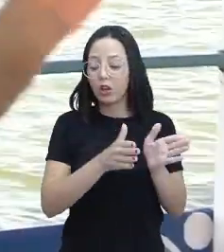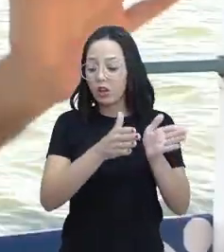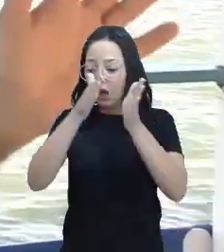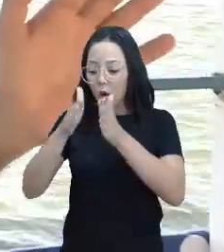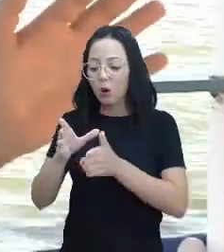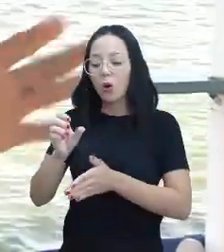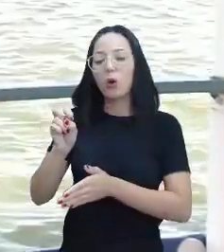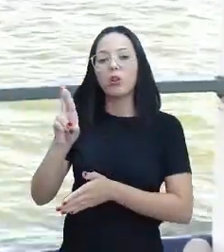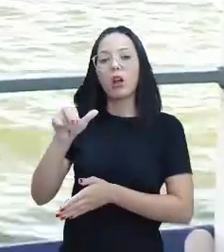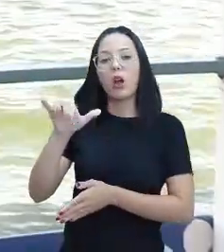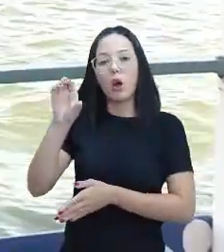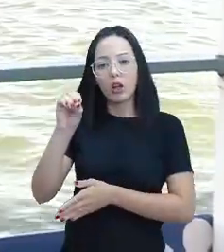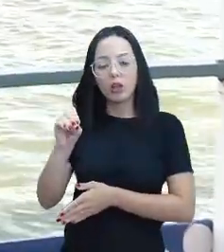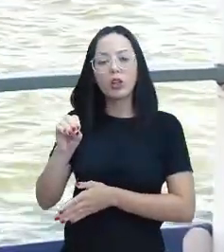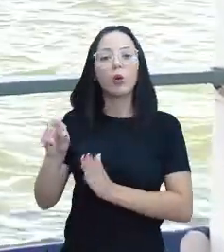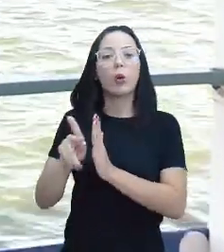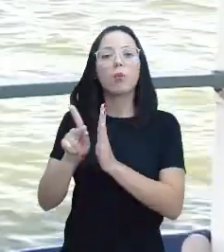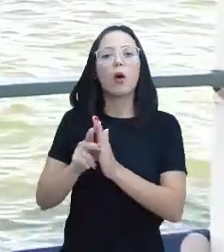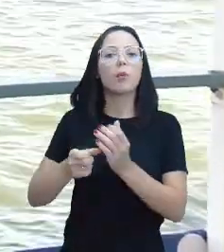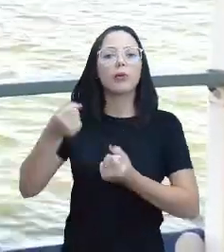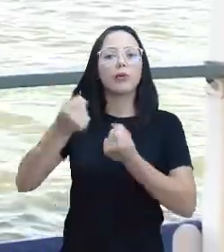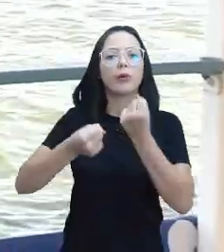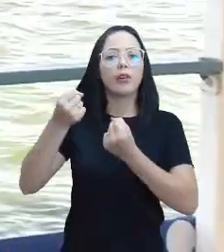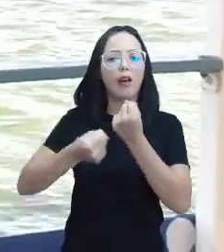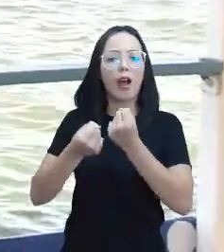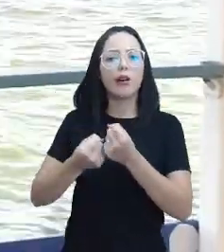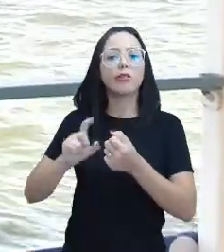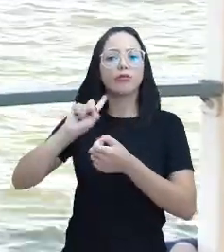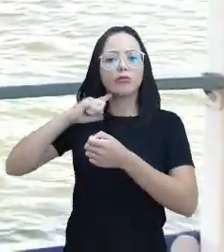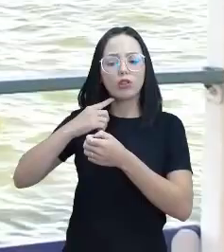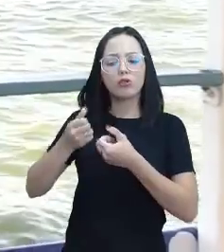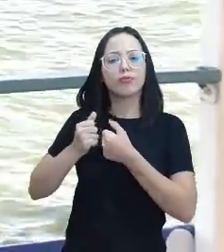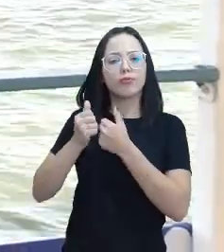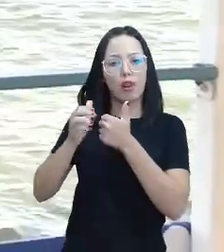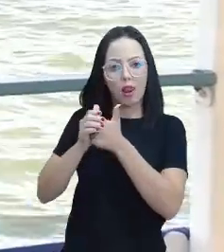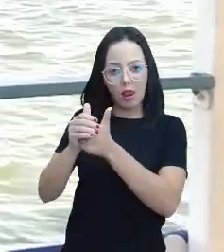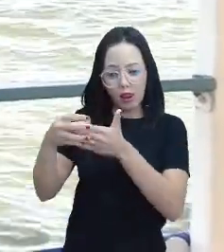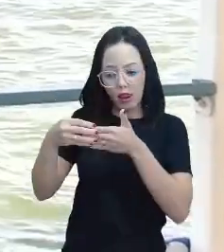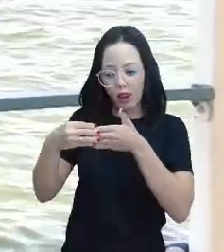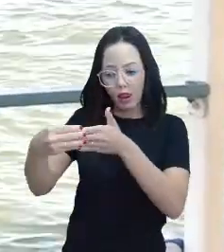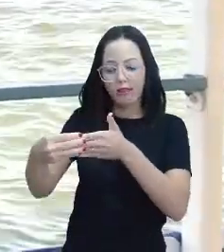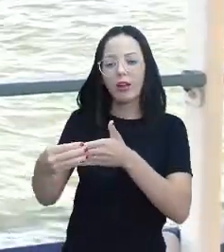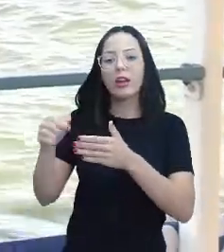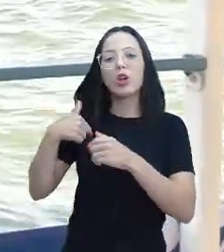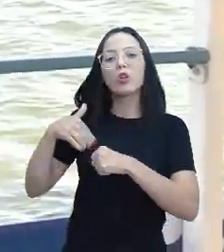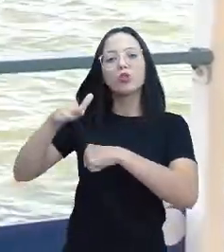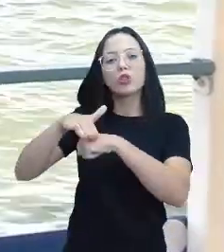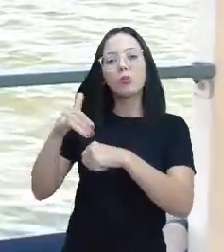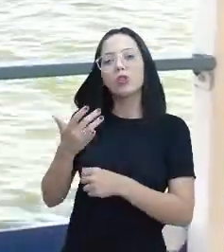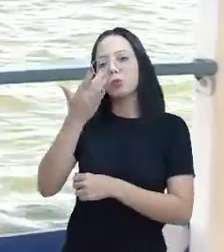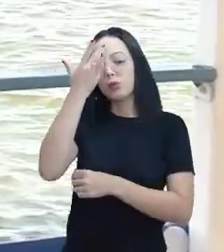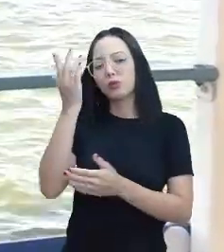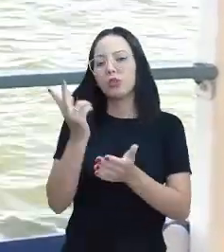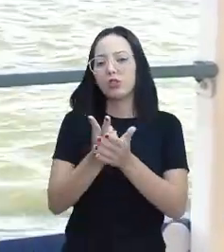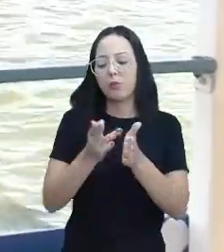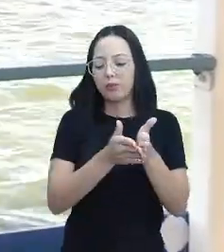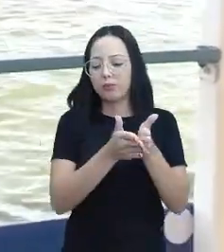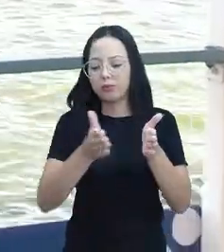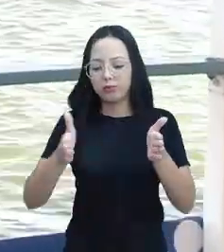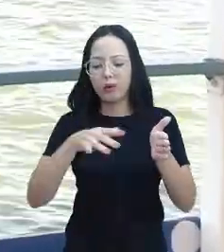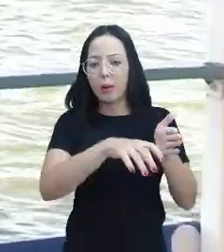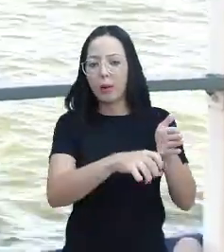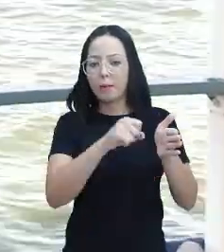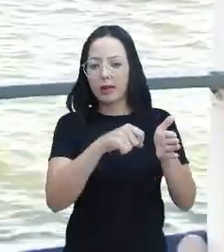orgânica o carro do lixo leva. Então esse resíduo sólido eu coloco num saco e chamo um rapaz que passa periodicamente, pega esse